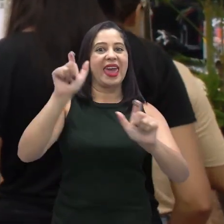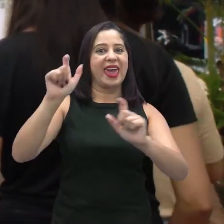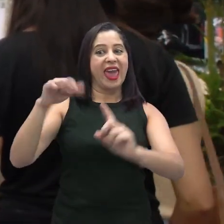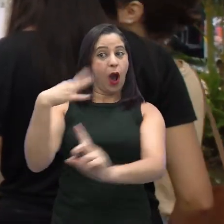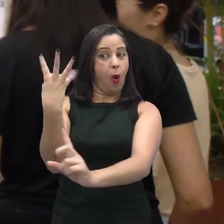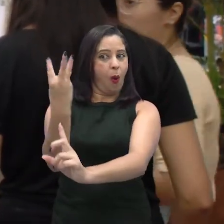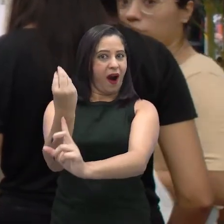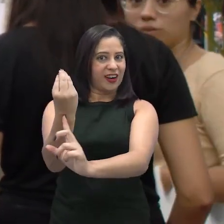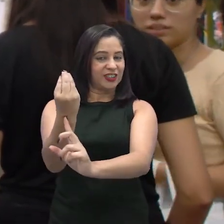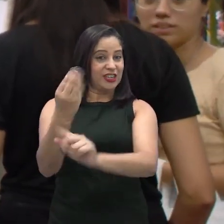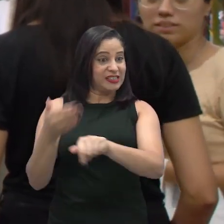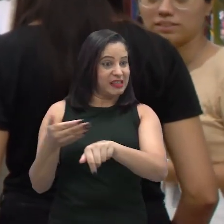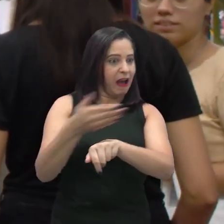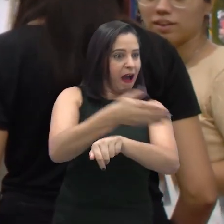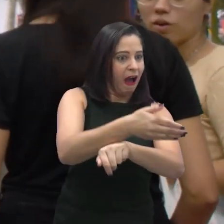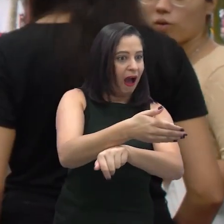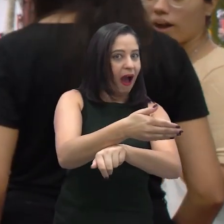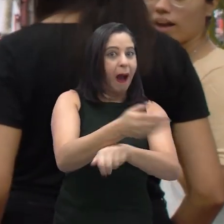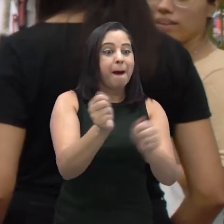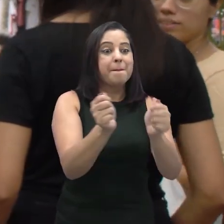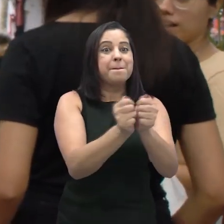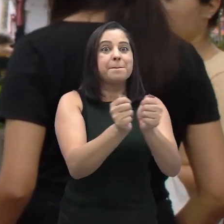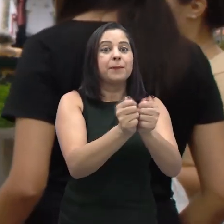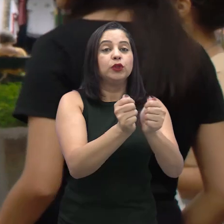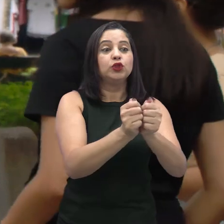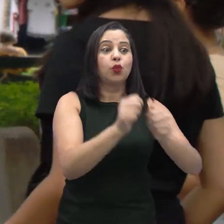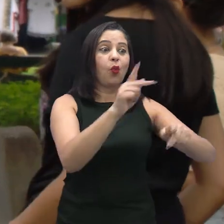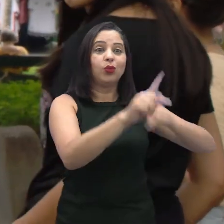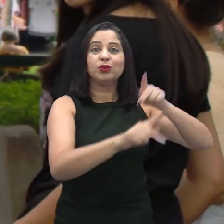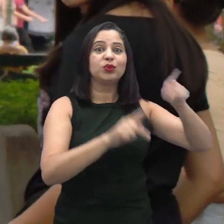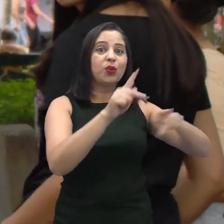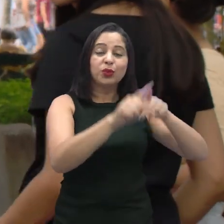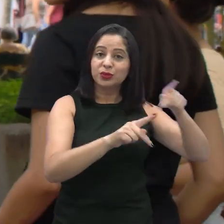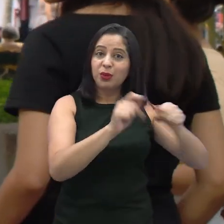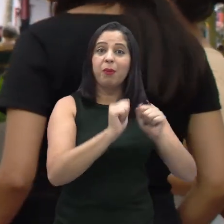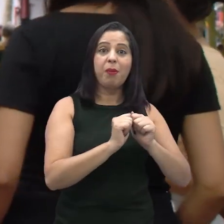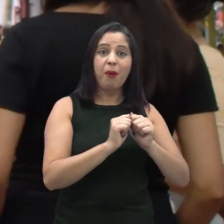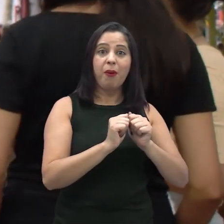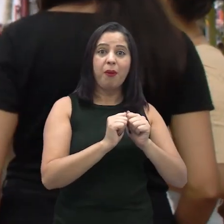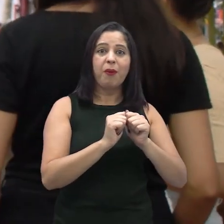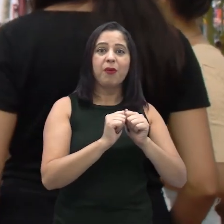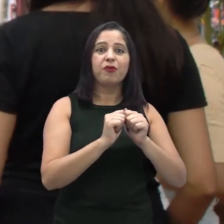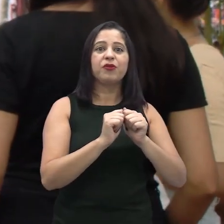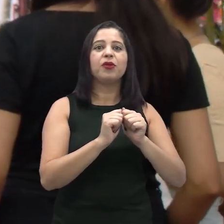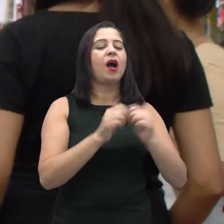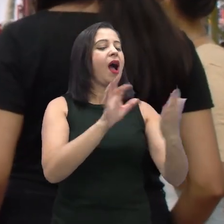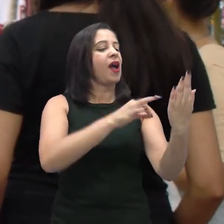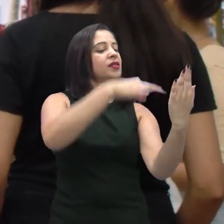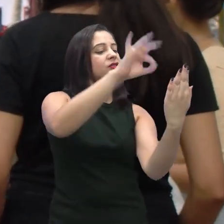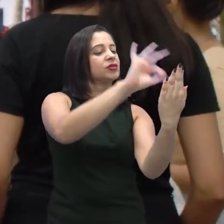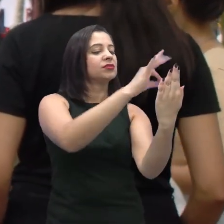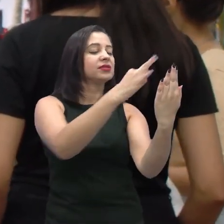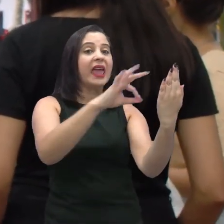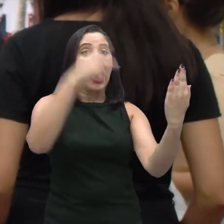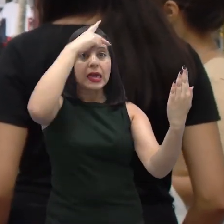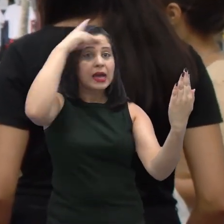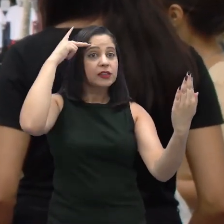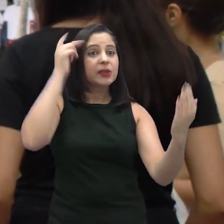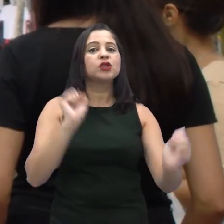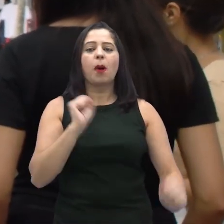música do Milton Nascimento, né? Então, os artistas saindo do ateliê e vindo para o espaço público para produzir as suas obras, para as